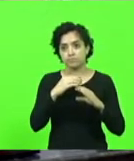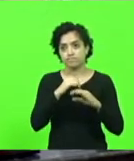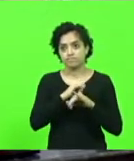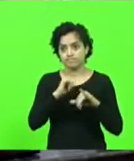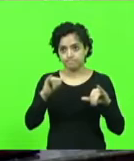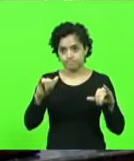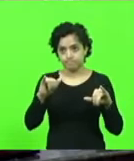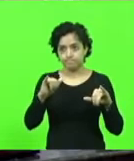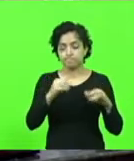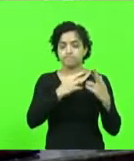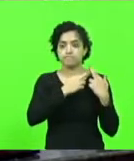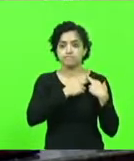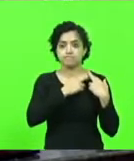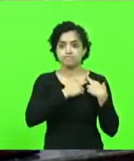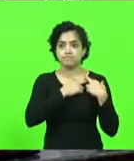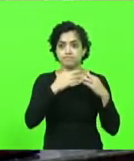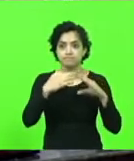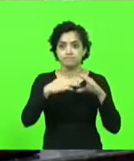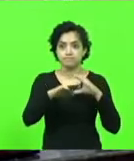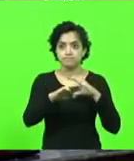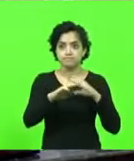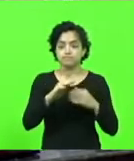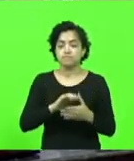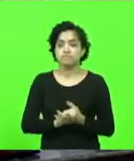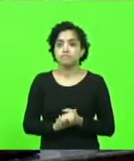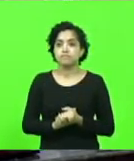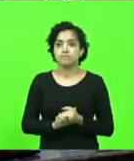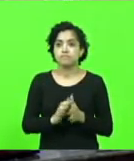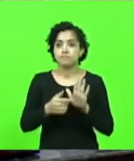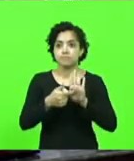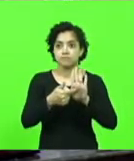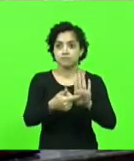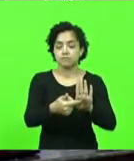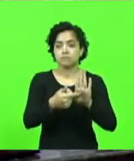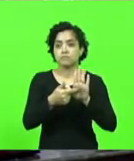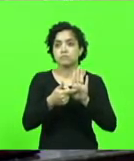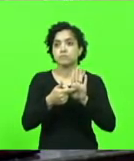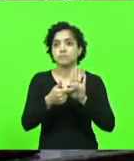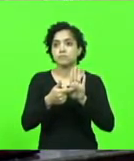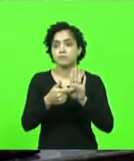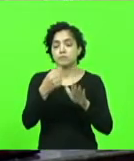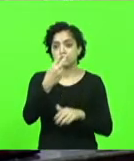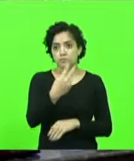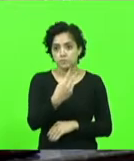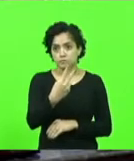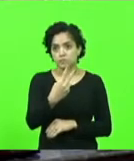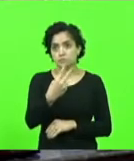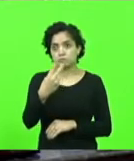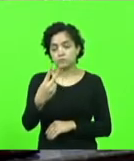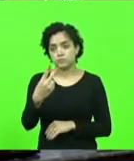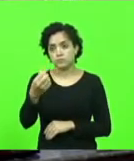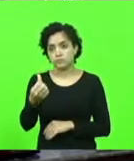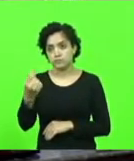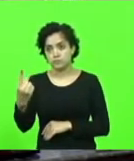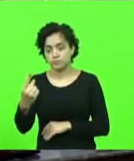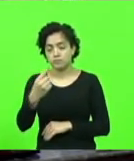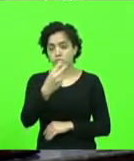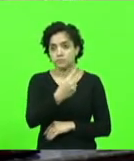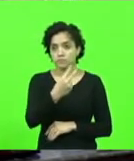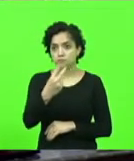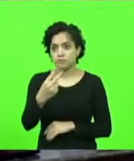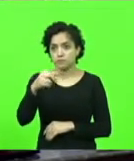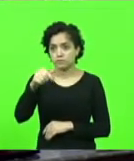encaminhará ao destinatarios as indicações números 2.261 a